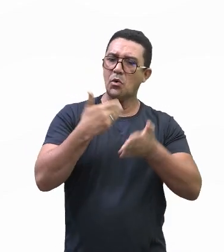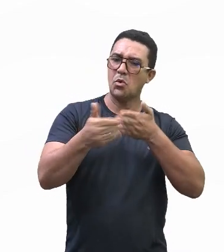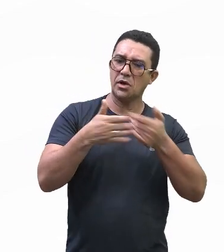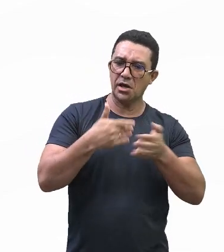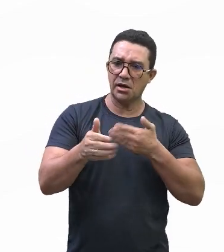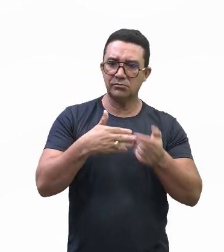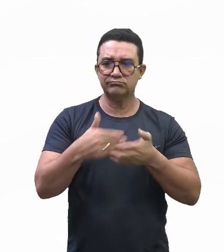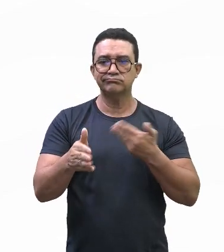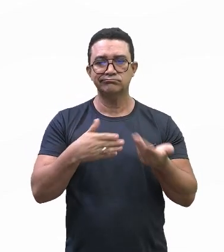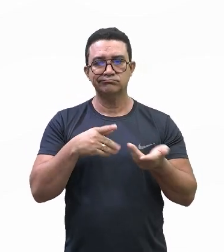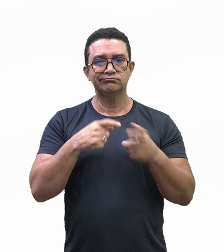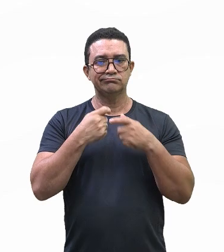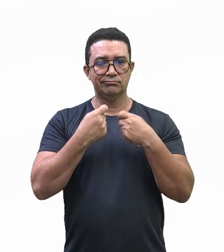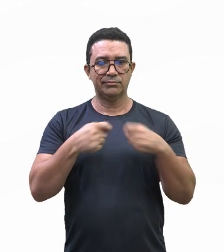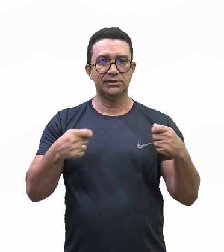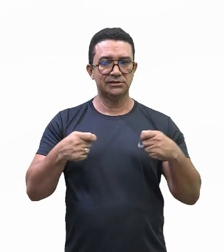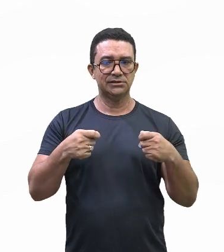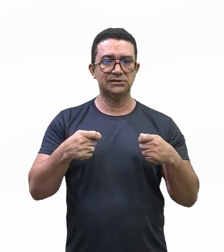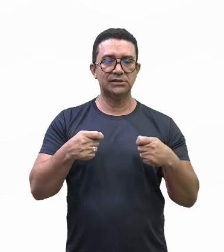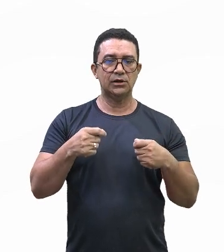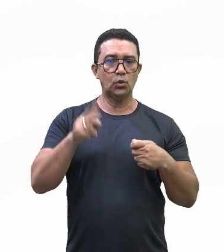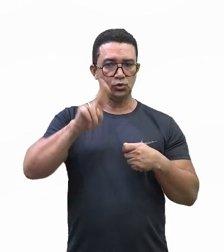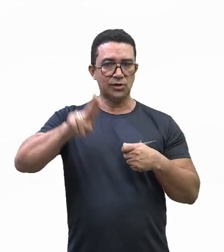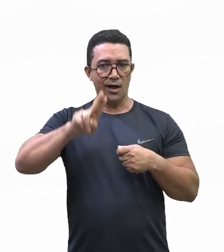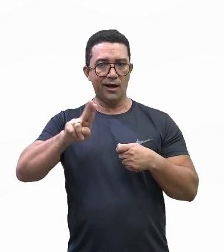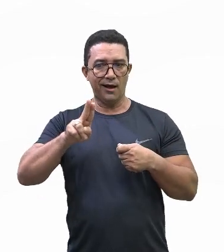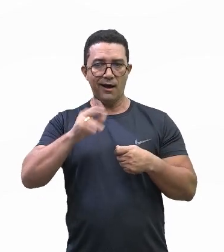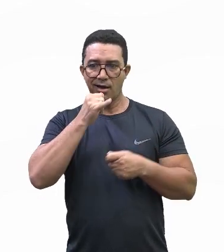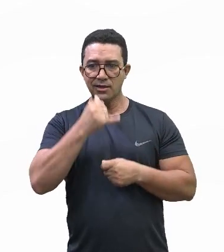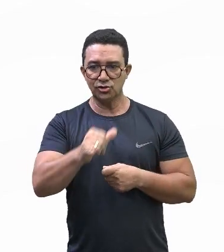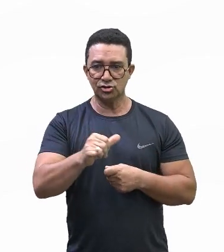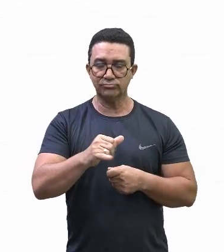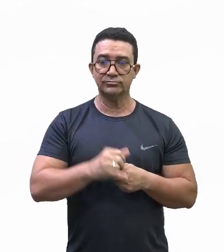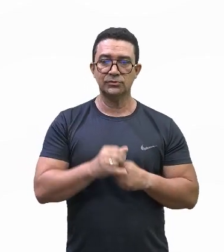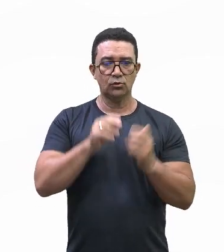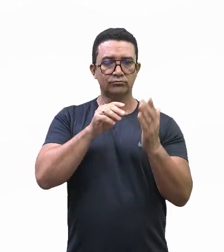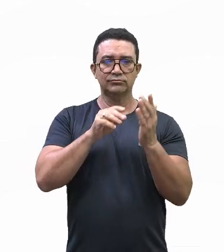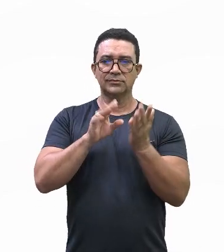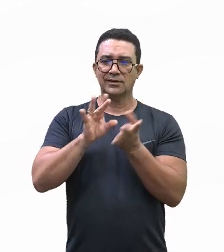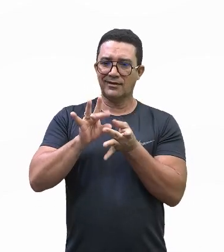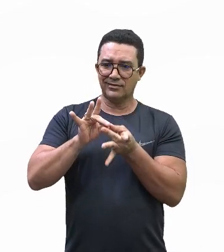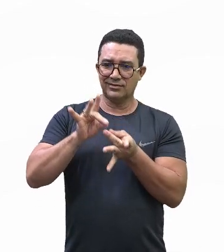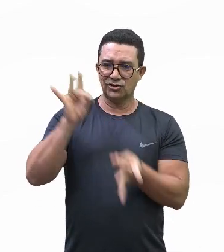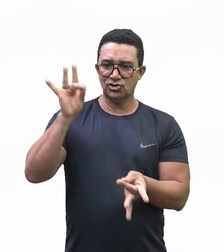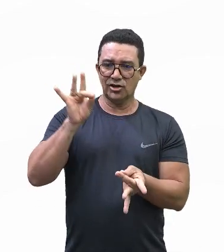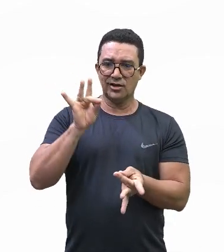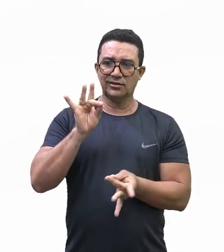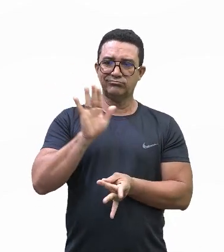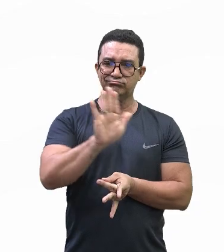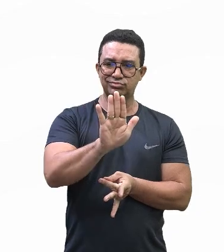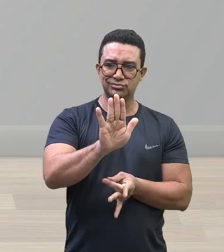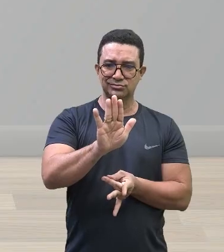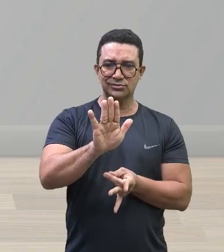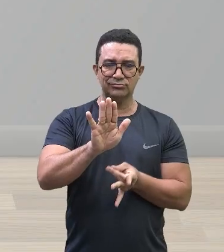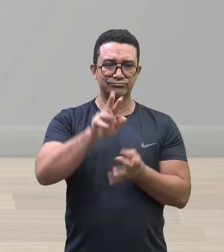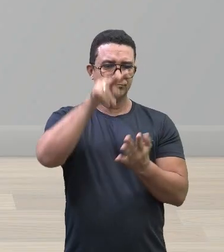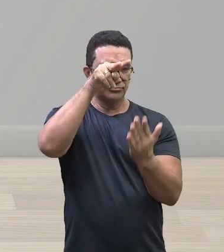seja ele, que precise utilizar energia, você vai observar nessa etiqueta e vai perceber o